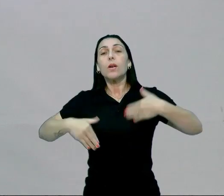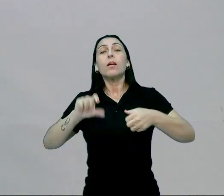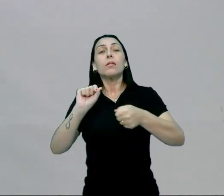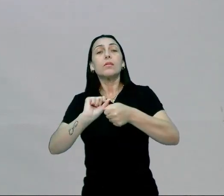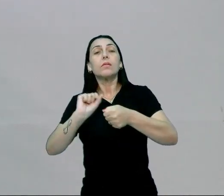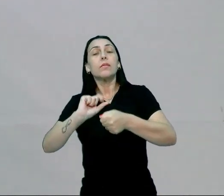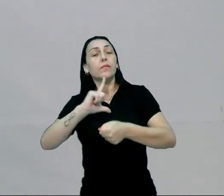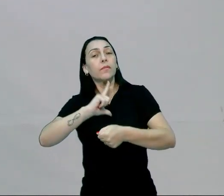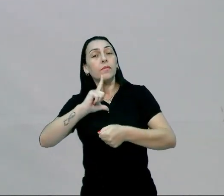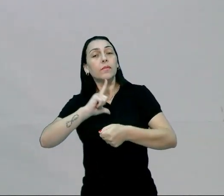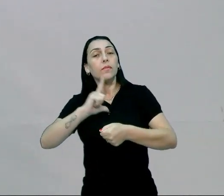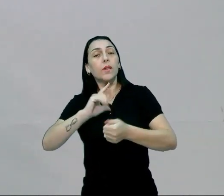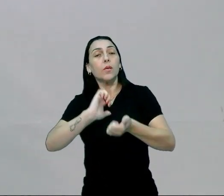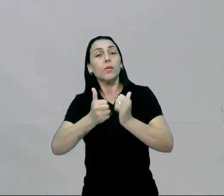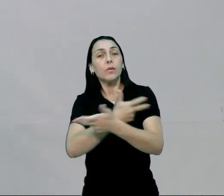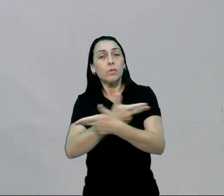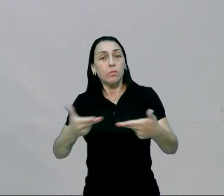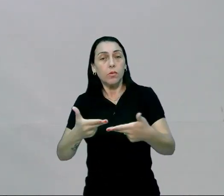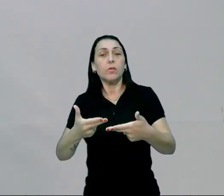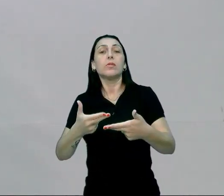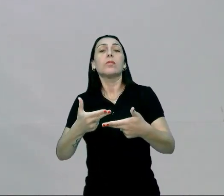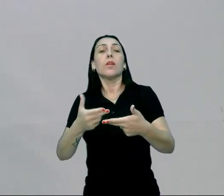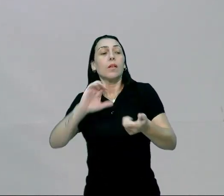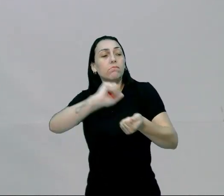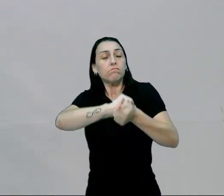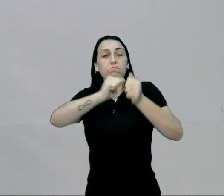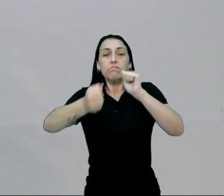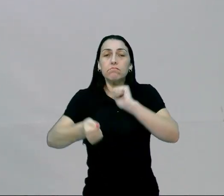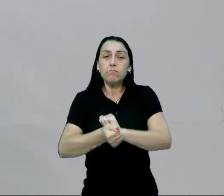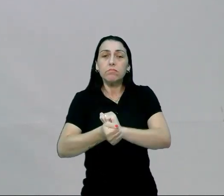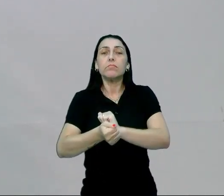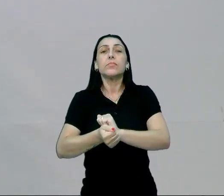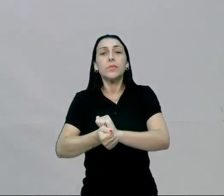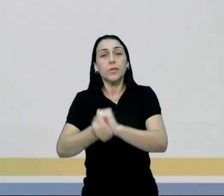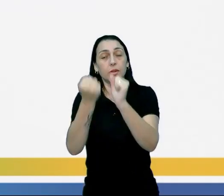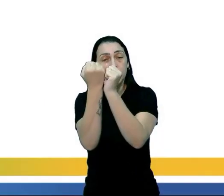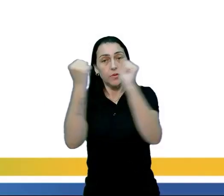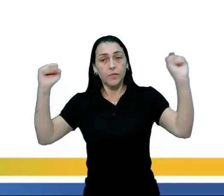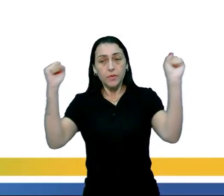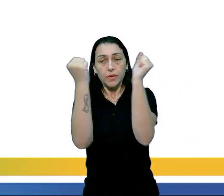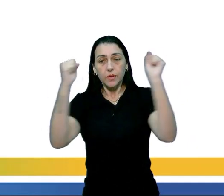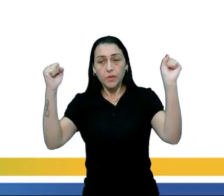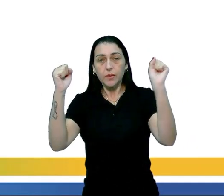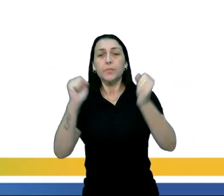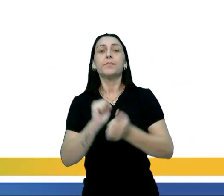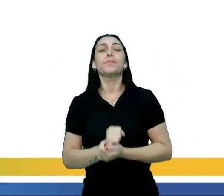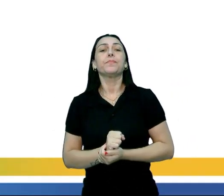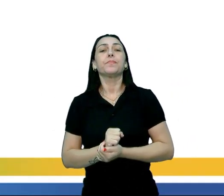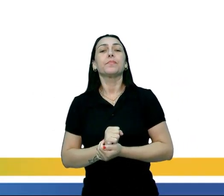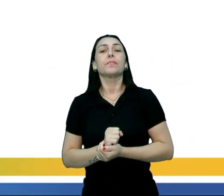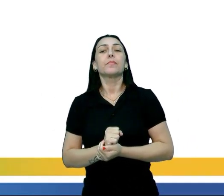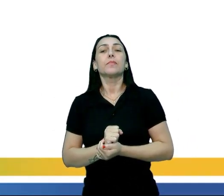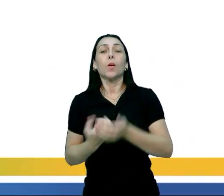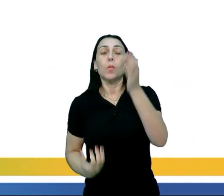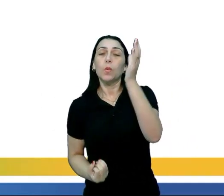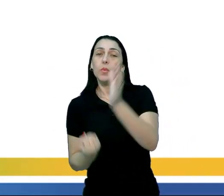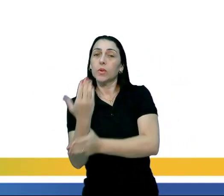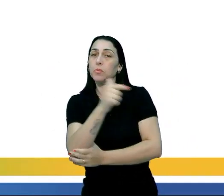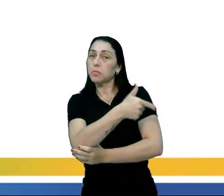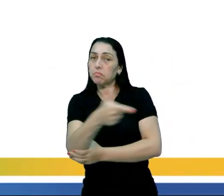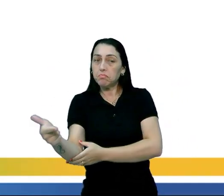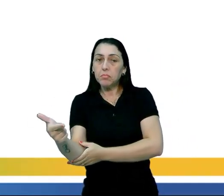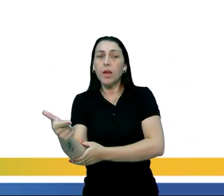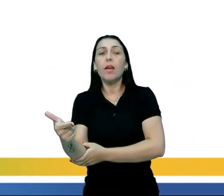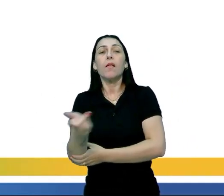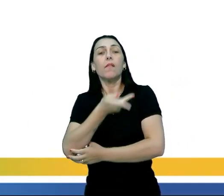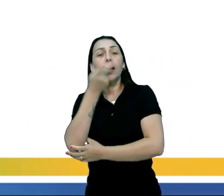desenvolve, e no caso o esporte vai se encaixar nesse segmento de atividade física, beleza? Beleza, então segue. Ó, sem uma origem definida, há